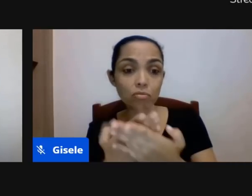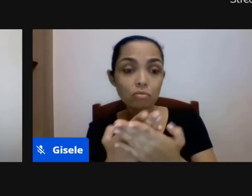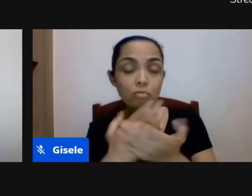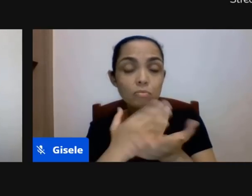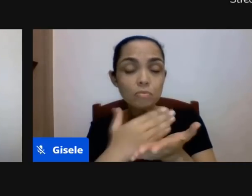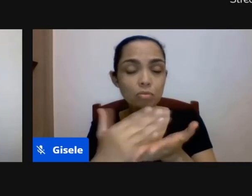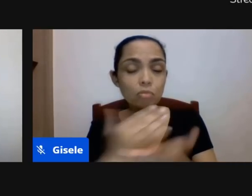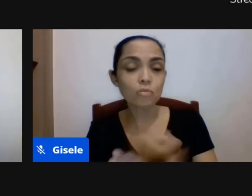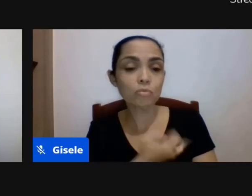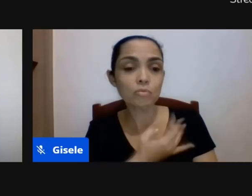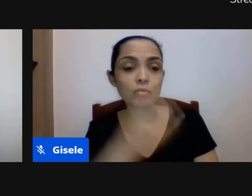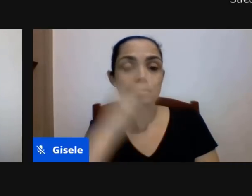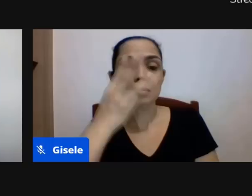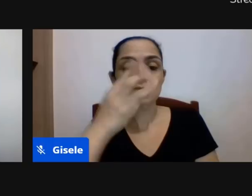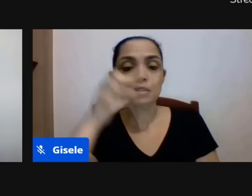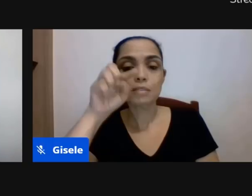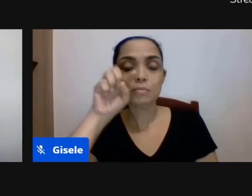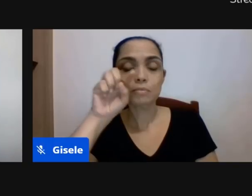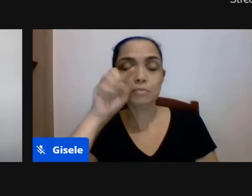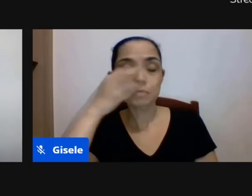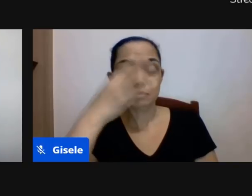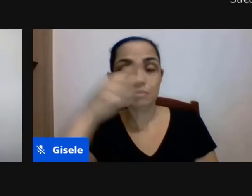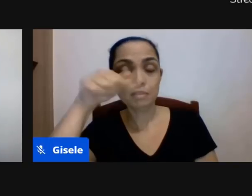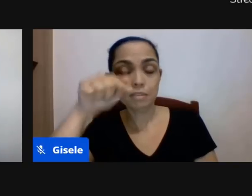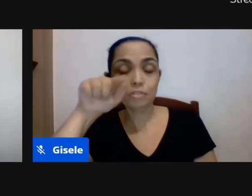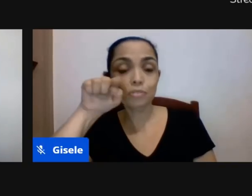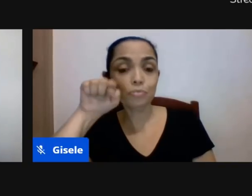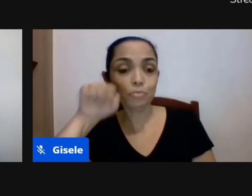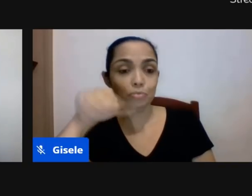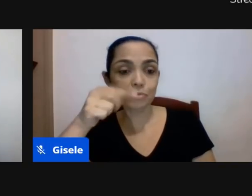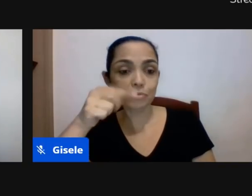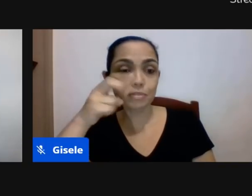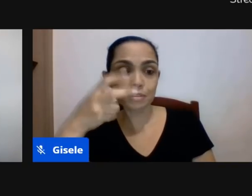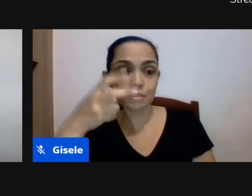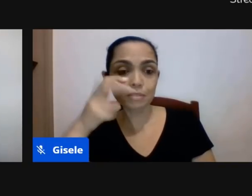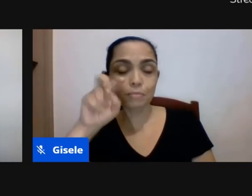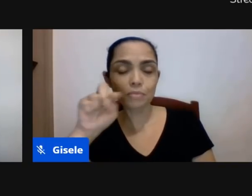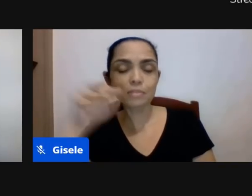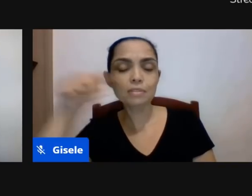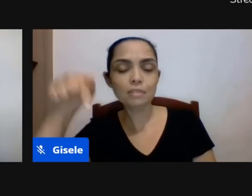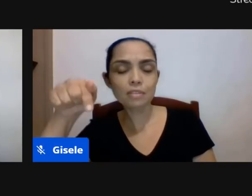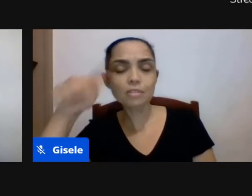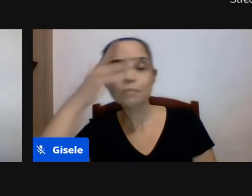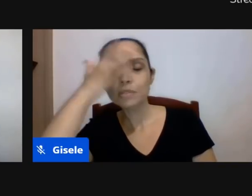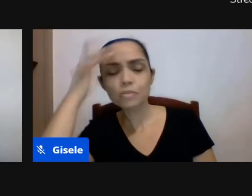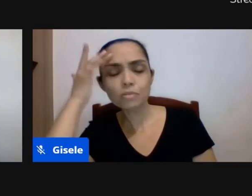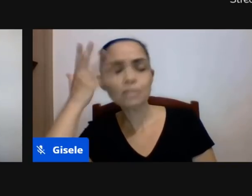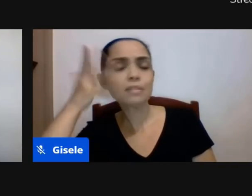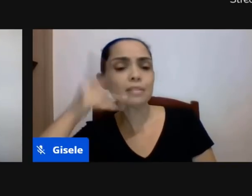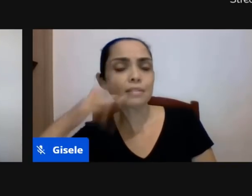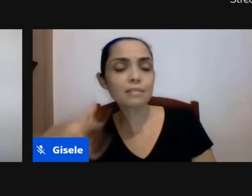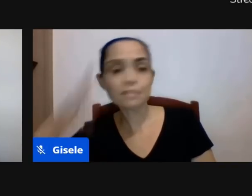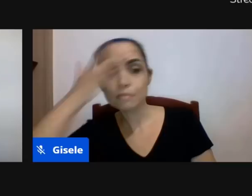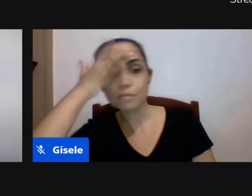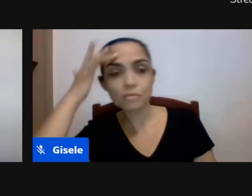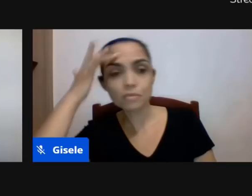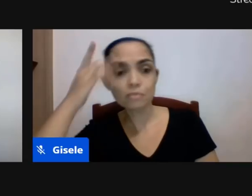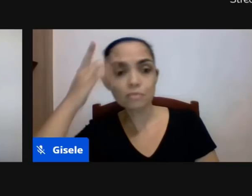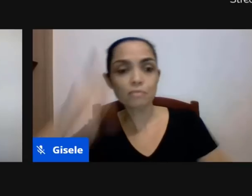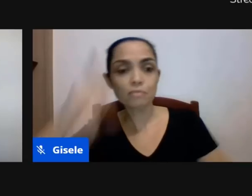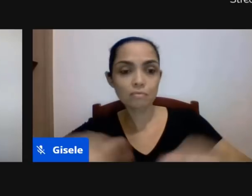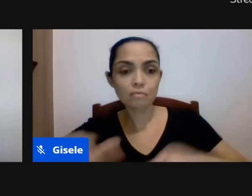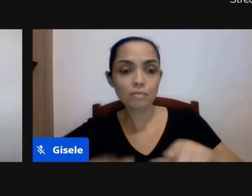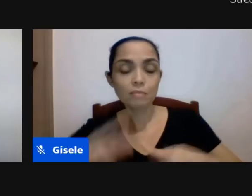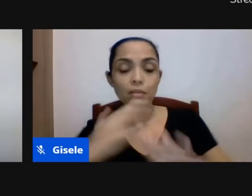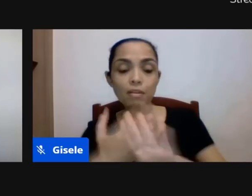de 37,5 graus, a criança ou professor ou qualquer funcionário já vai ser afastado das suas atividades